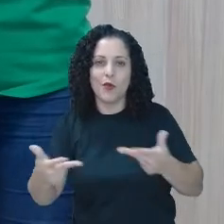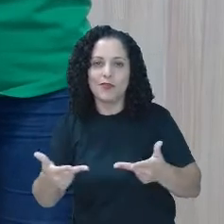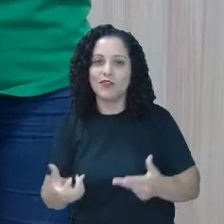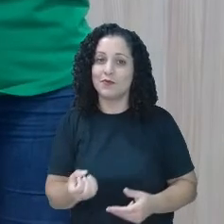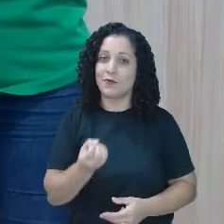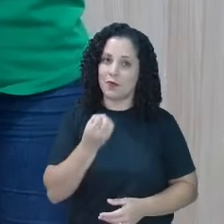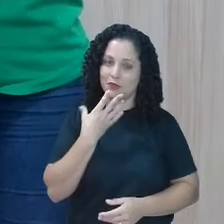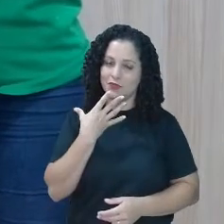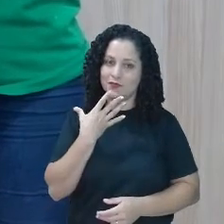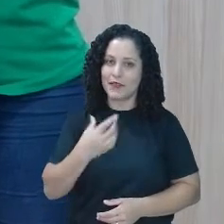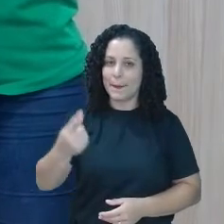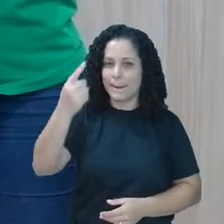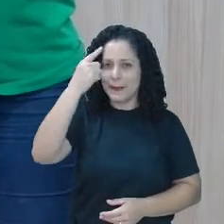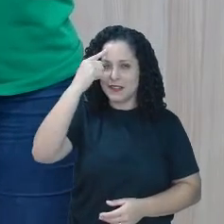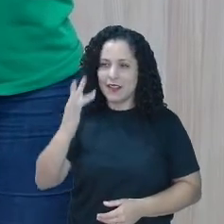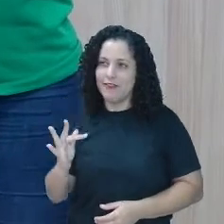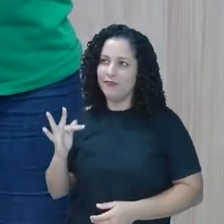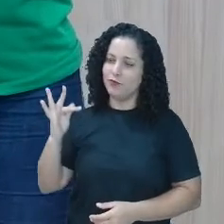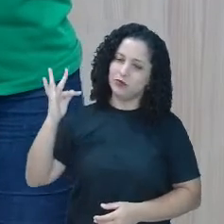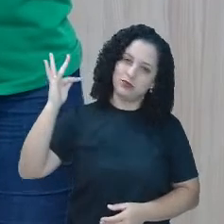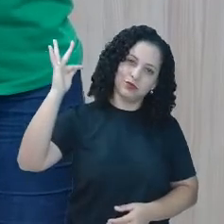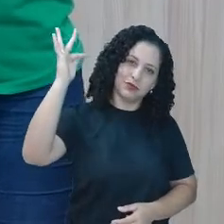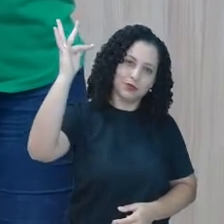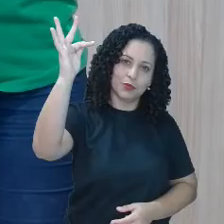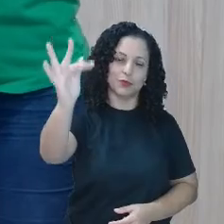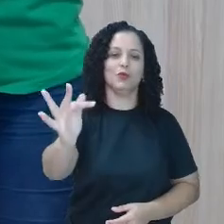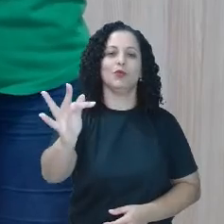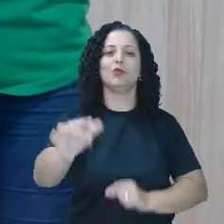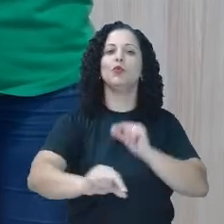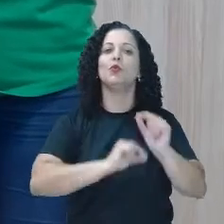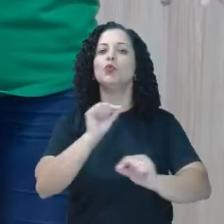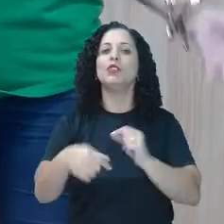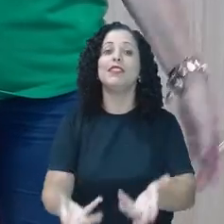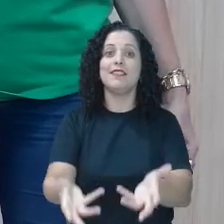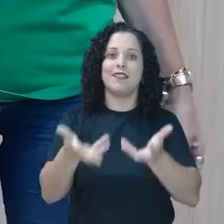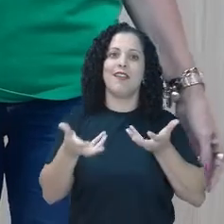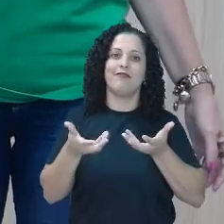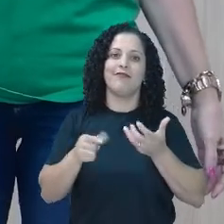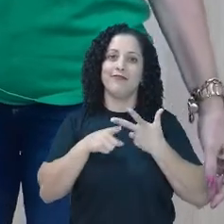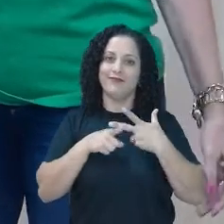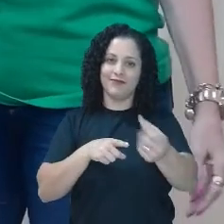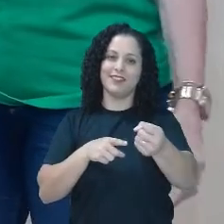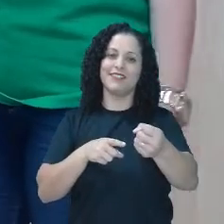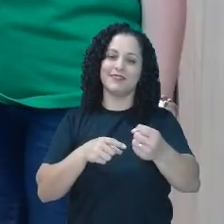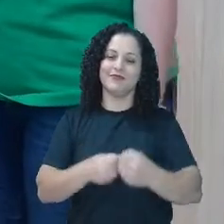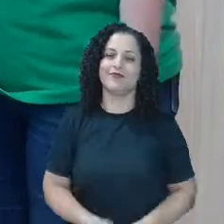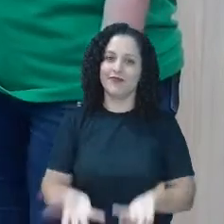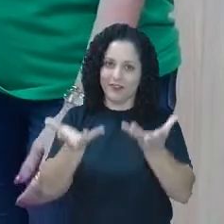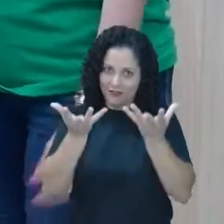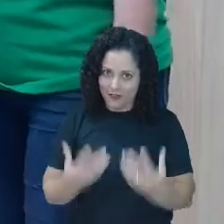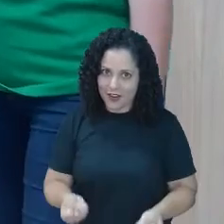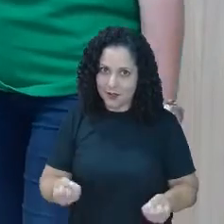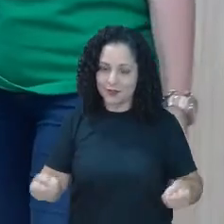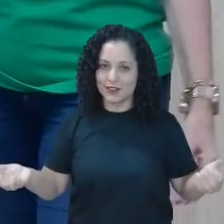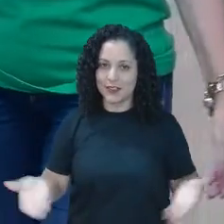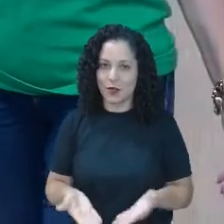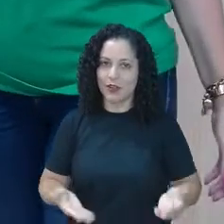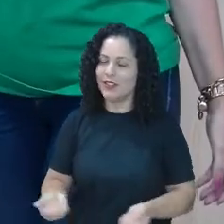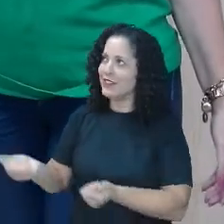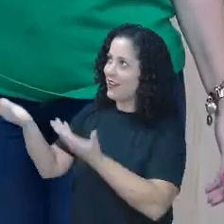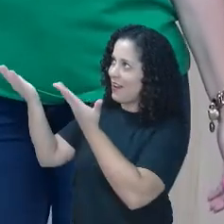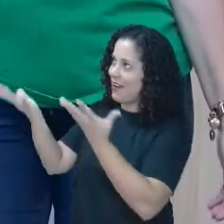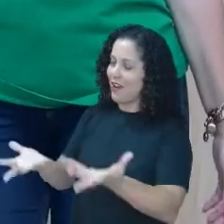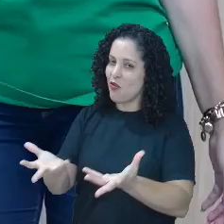gente tem que pensar lá na frente o que nós queremos, não é, gente? Então, vamos, depois dessa